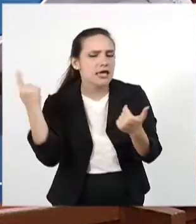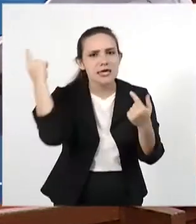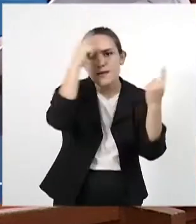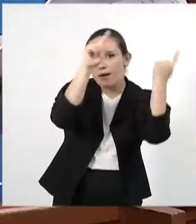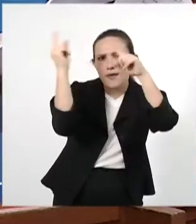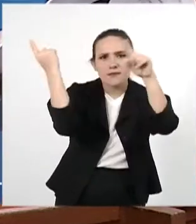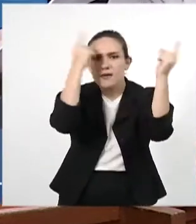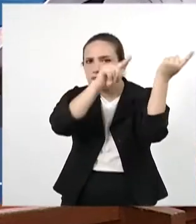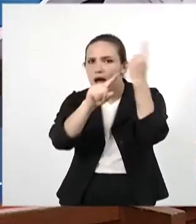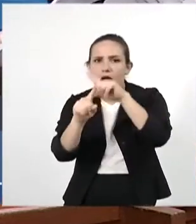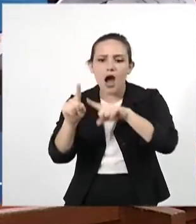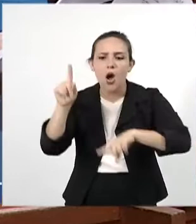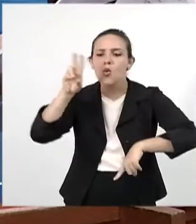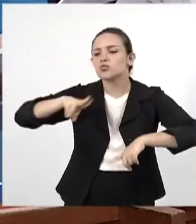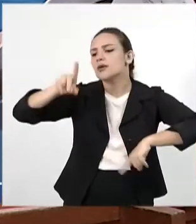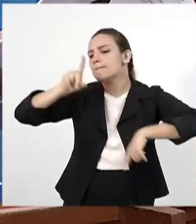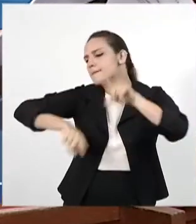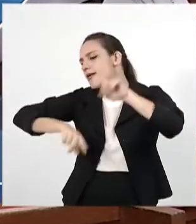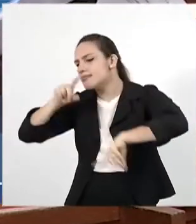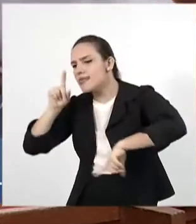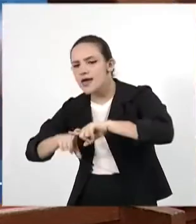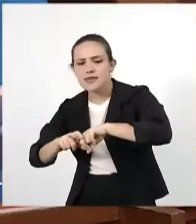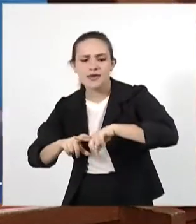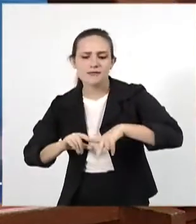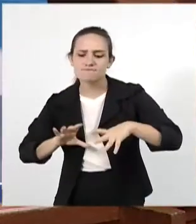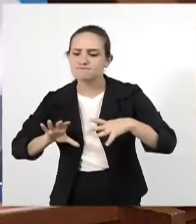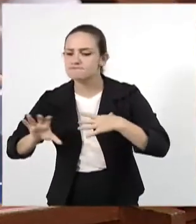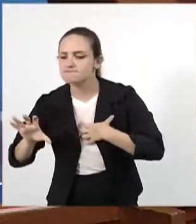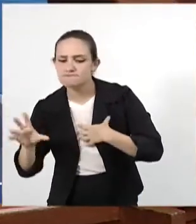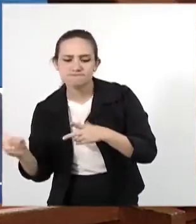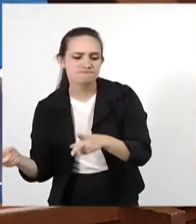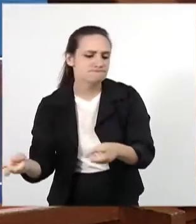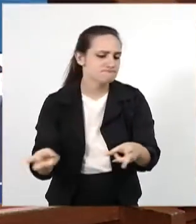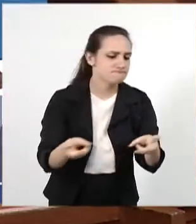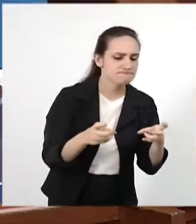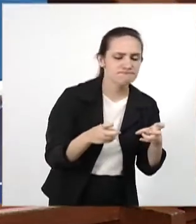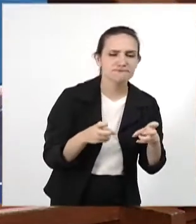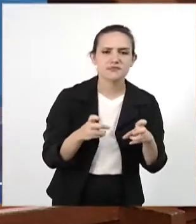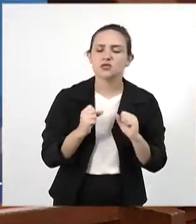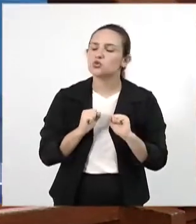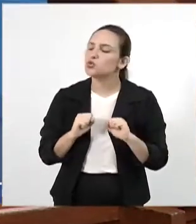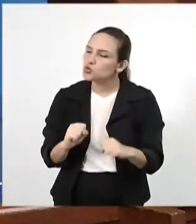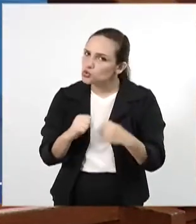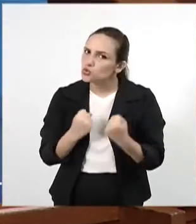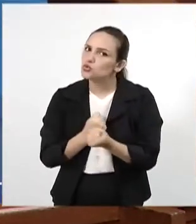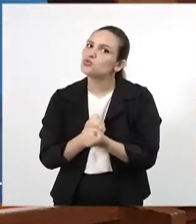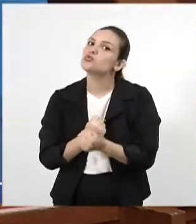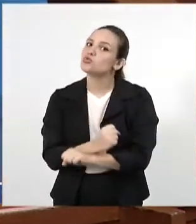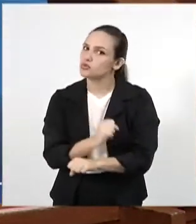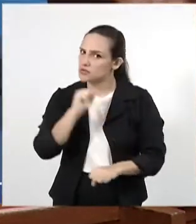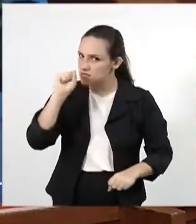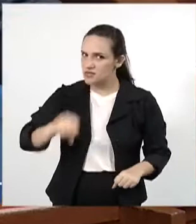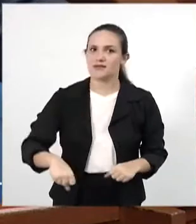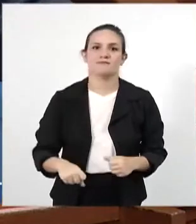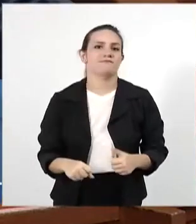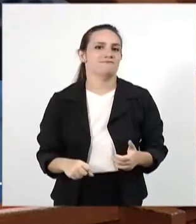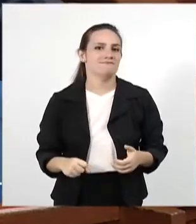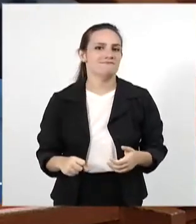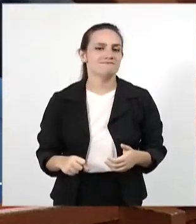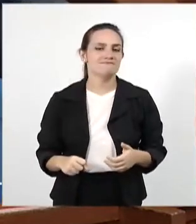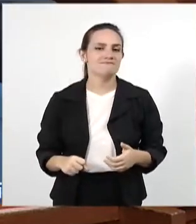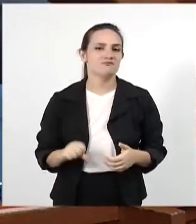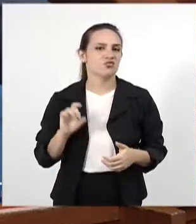criatividade, material, sensibilidade e muita dedicação. Eu fiz